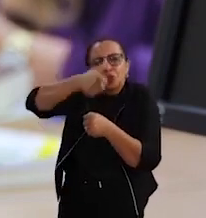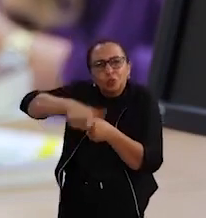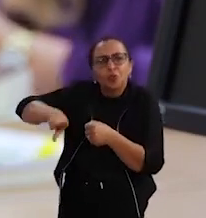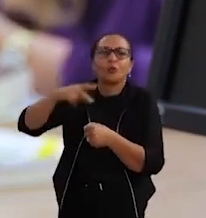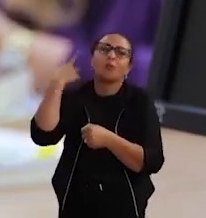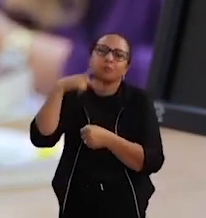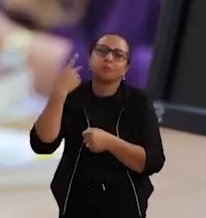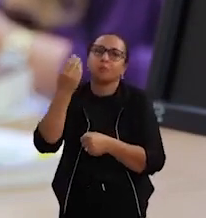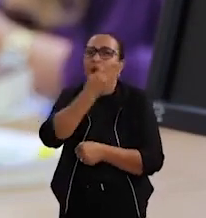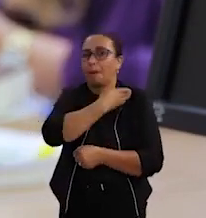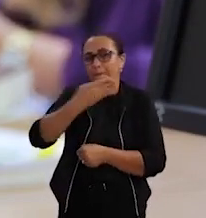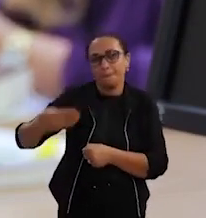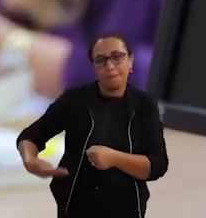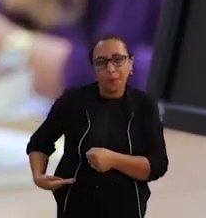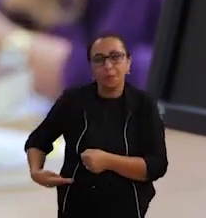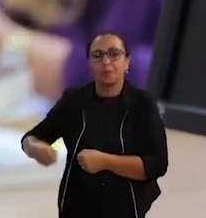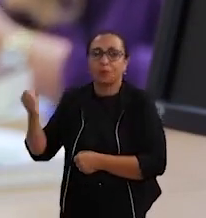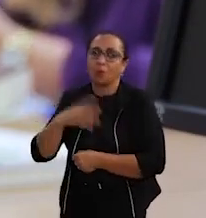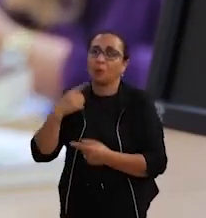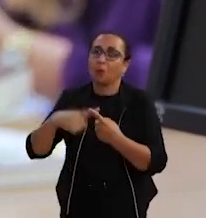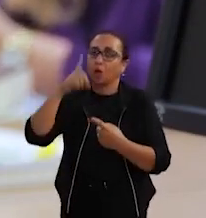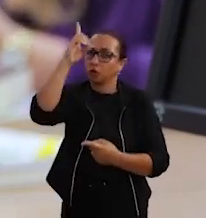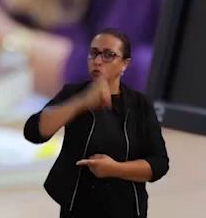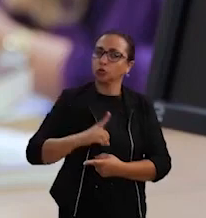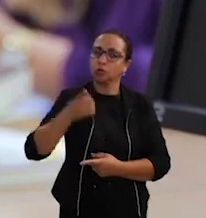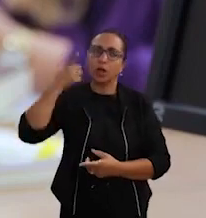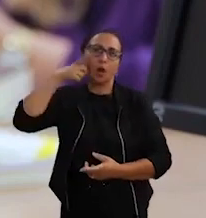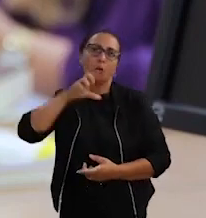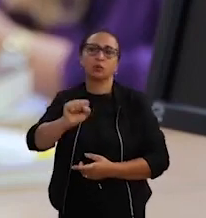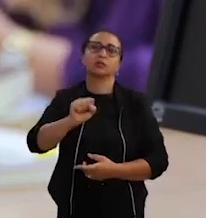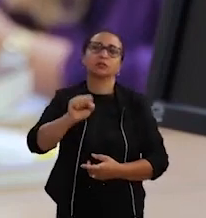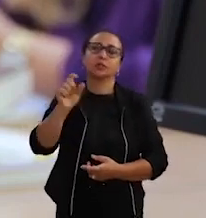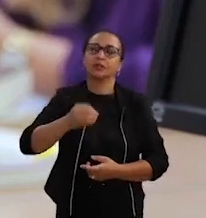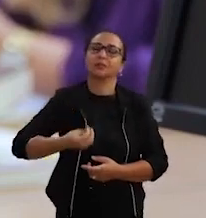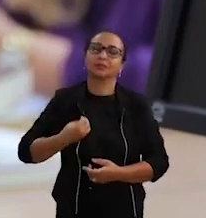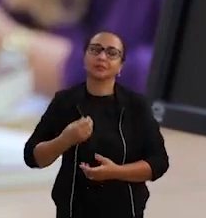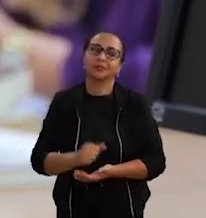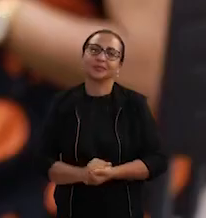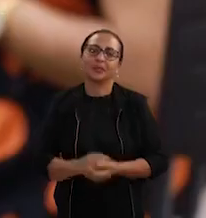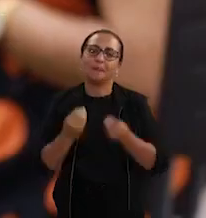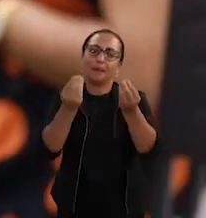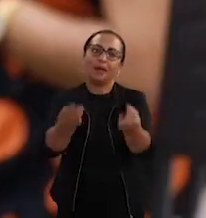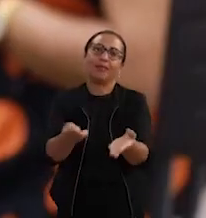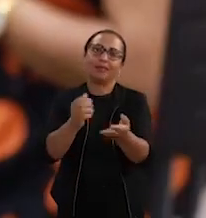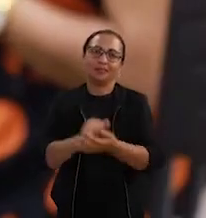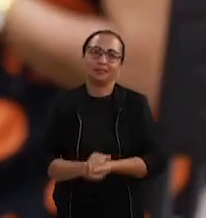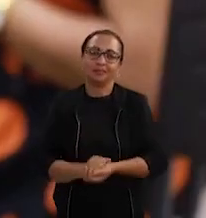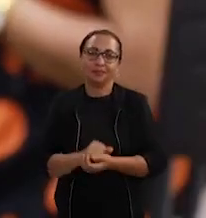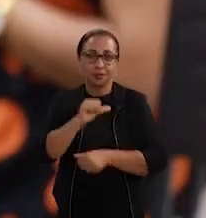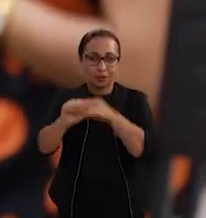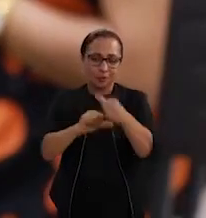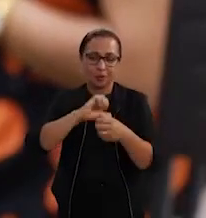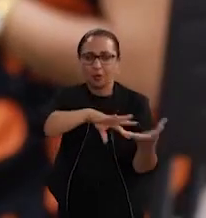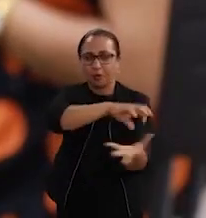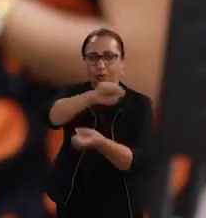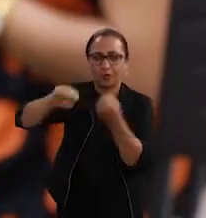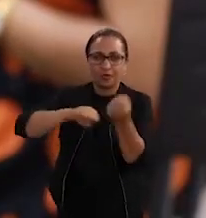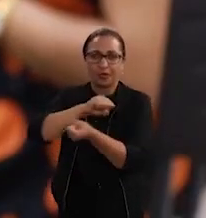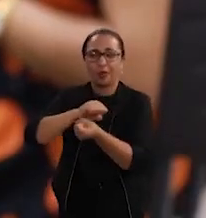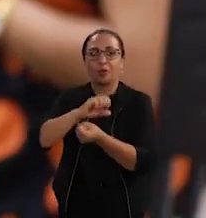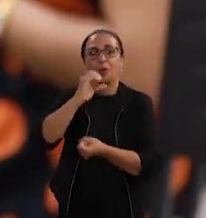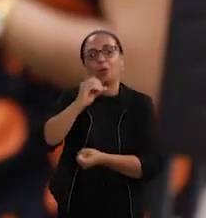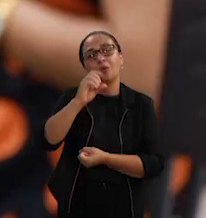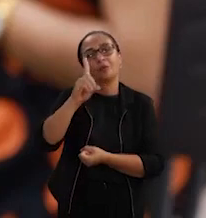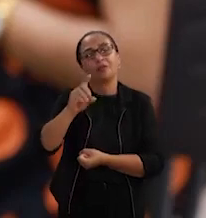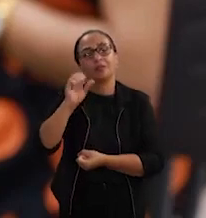reelaborar suas políticas públicas, porque direitos são conquistados, né? Não são presentes. E um dos objetivos do desenvolvimento